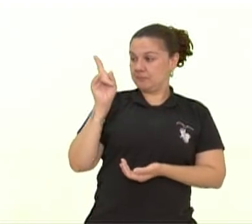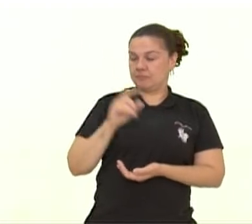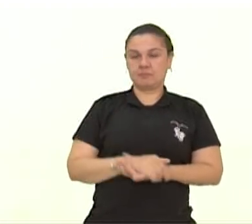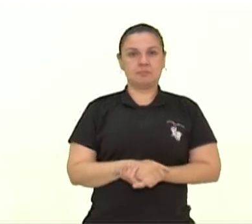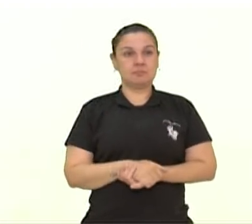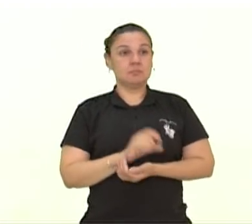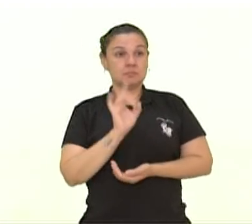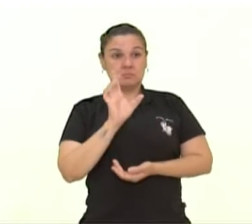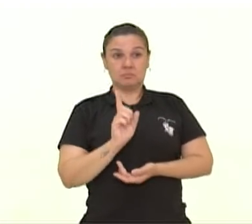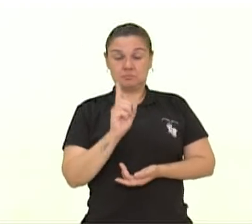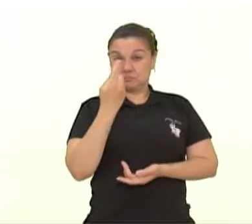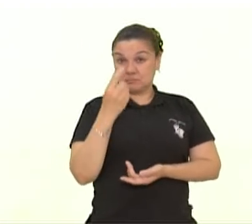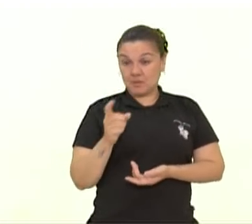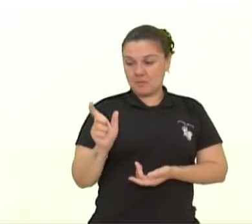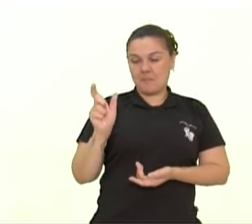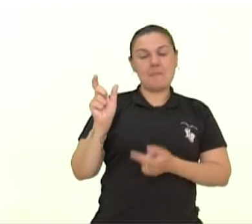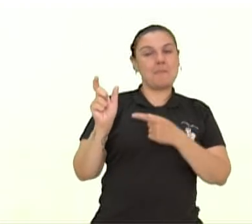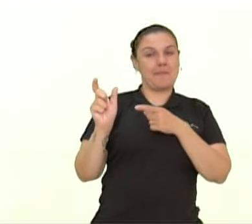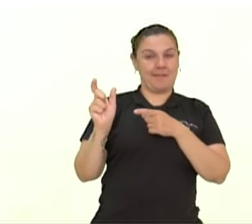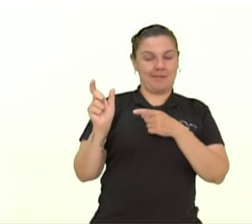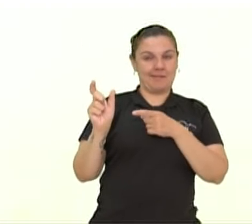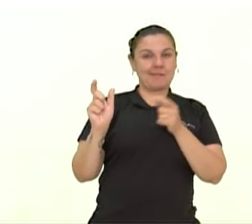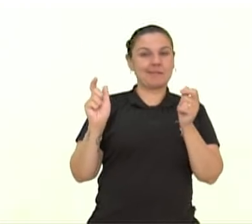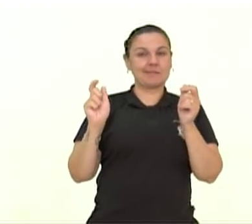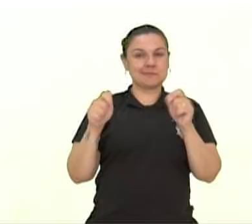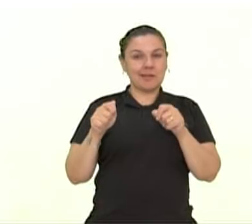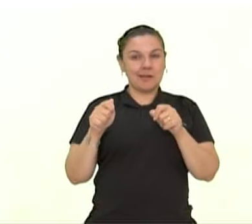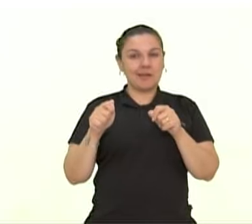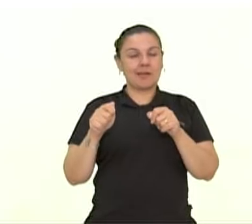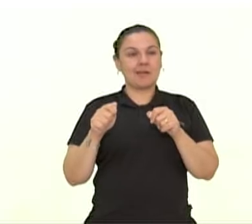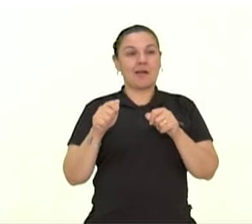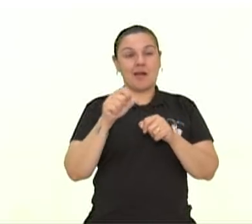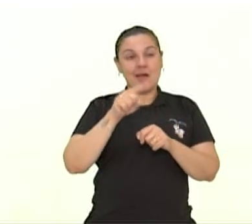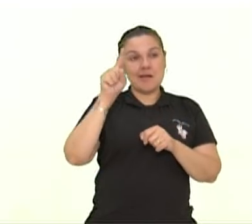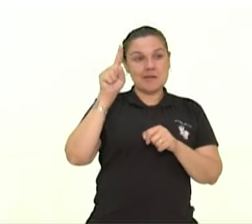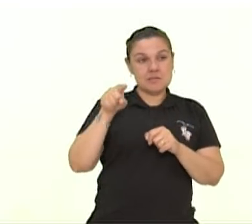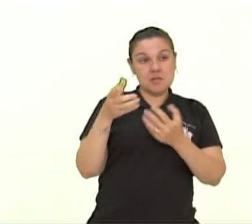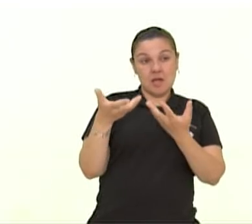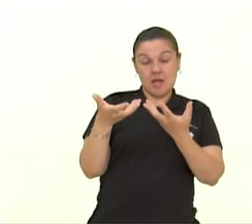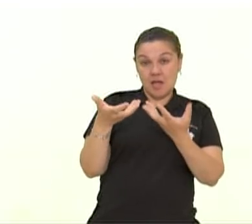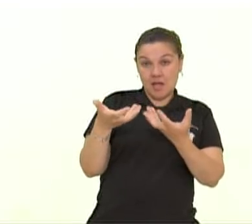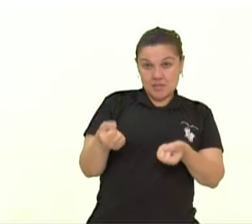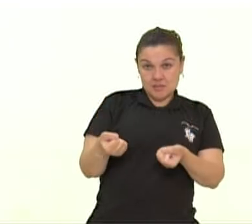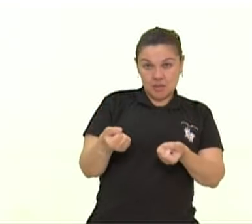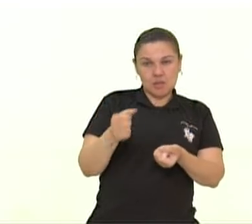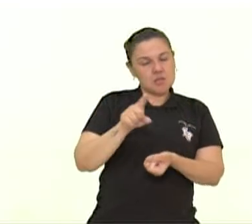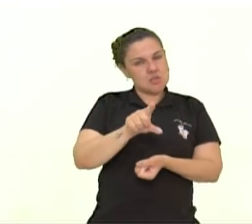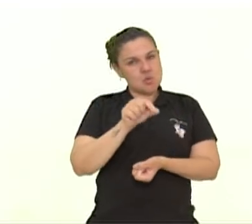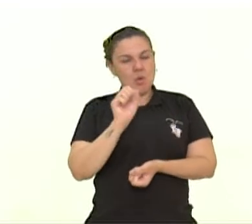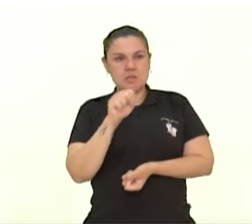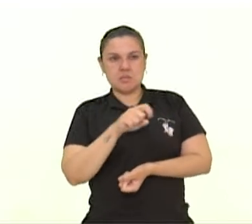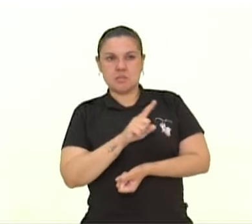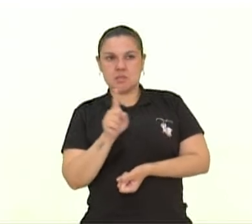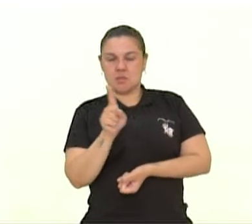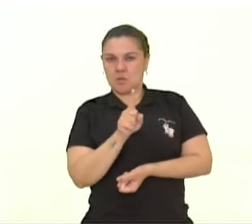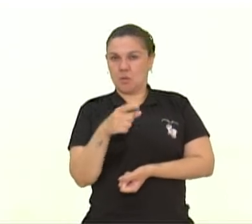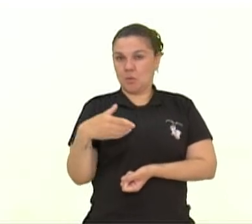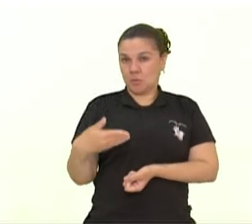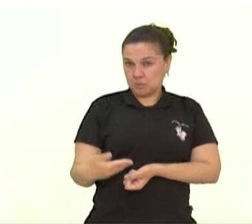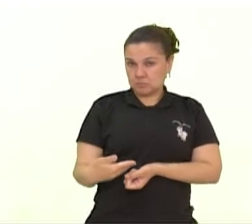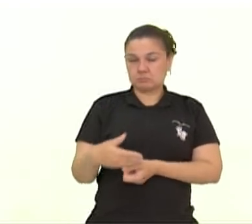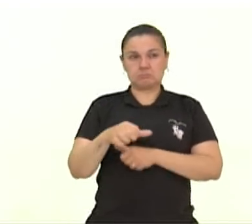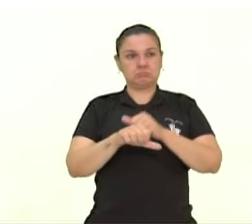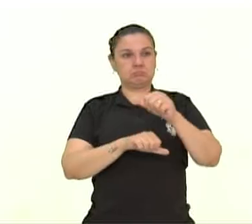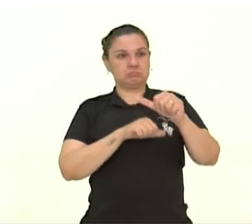uma palavra teve seu acento diferencial classificado como opcional, o que diferencia